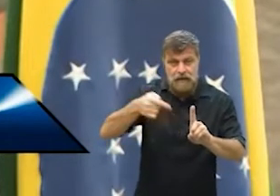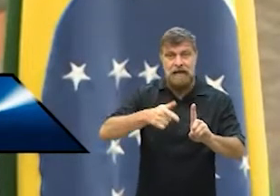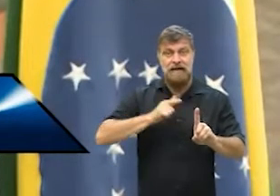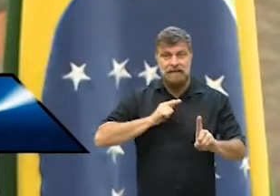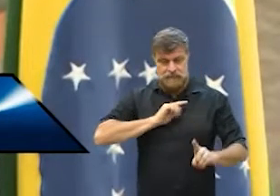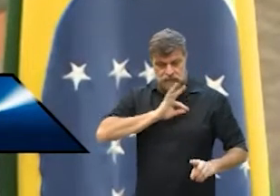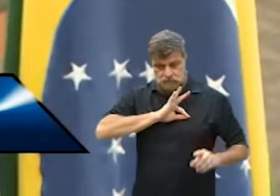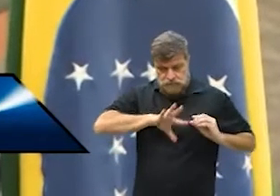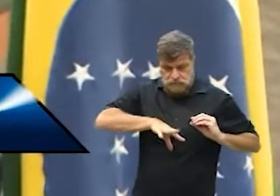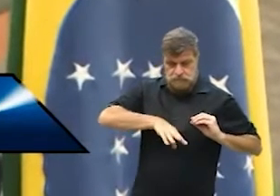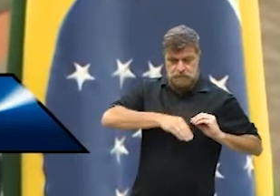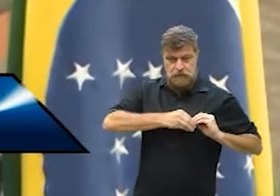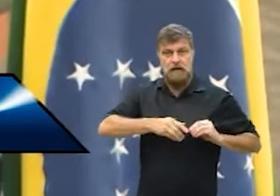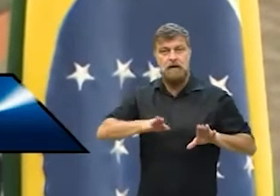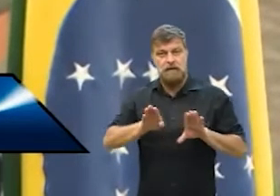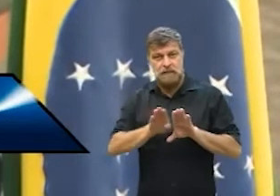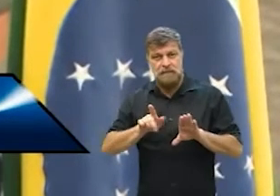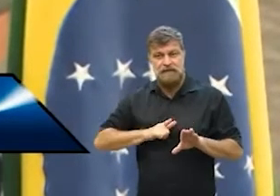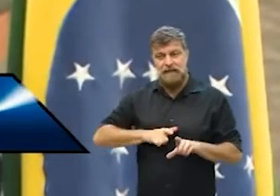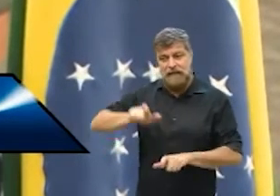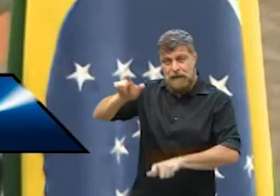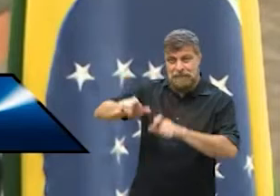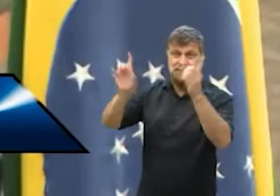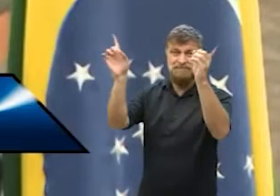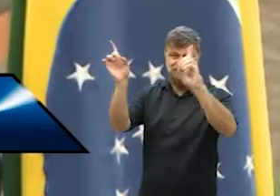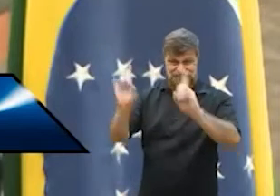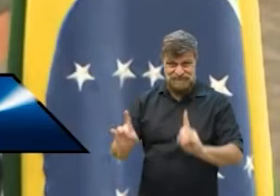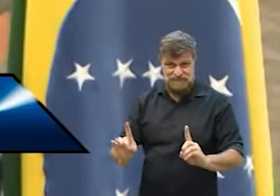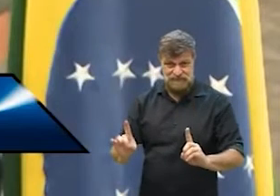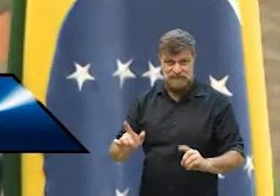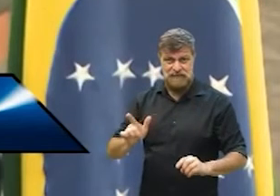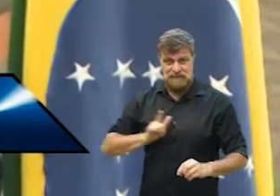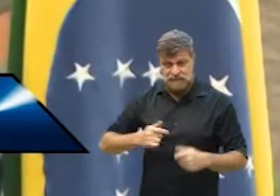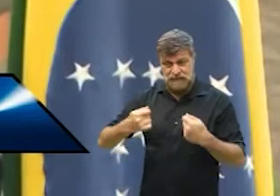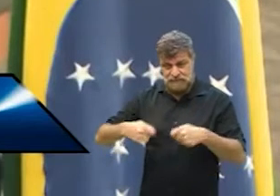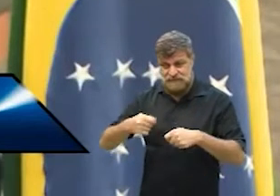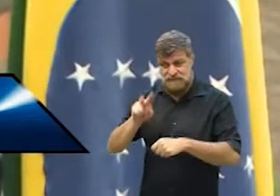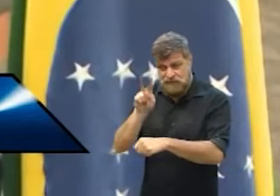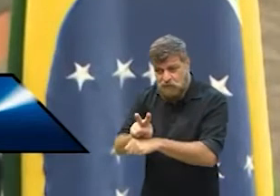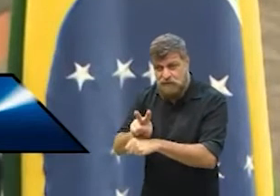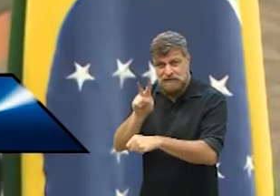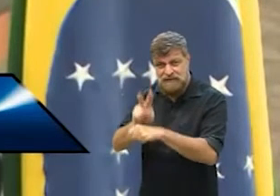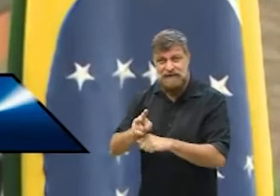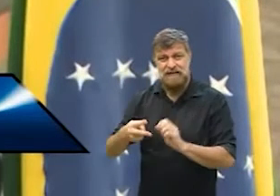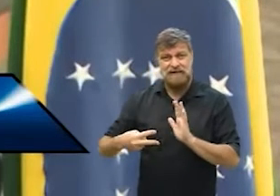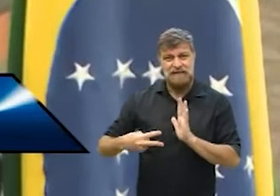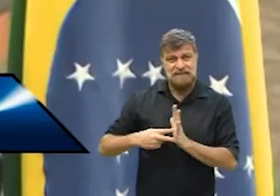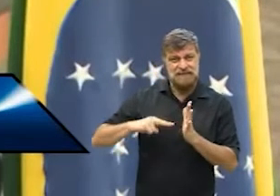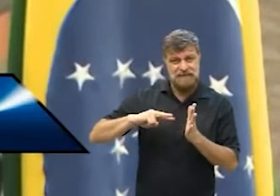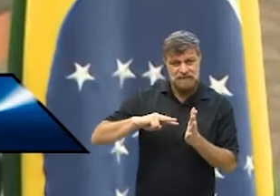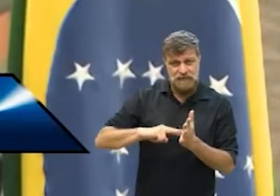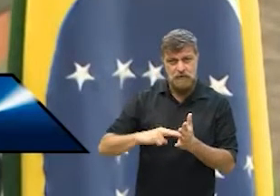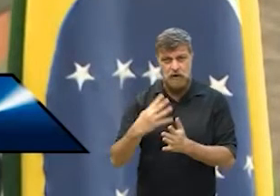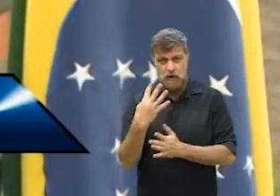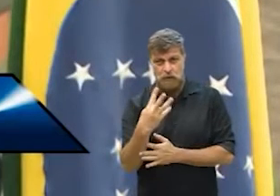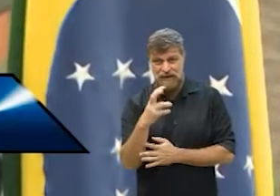que essa família tivesse uma renda e uma maior dignidade. Existe também as pessoas com necessidades especiais, além dos idosos, e isso